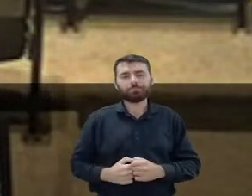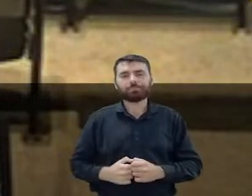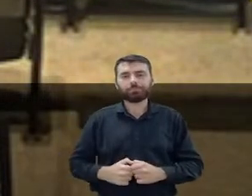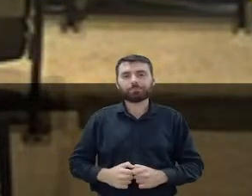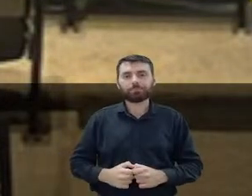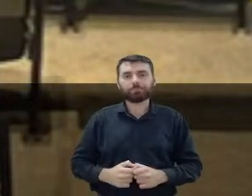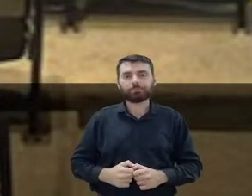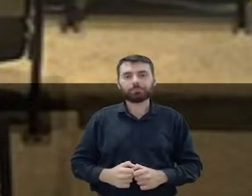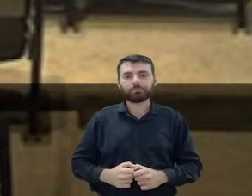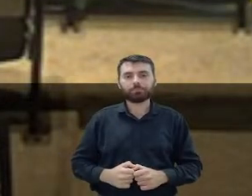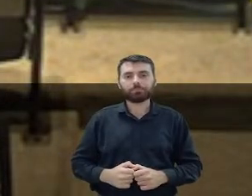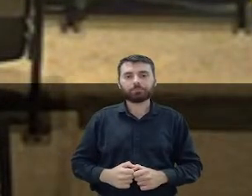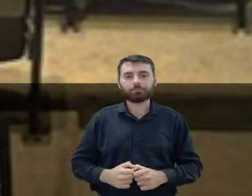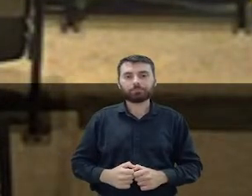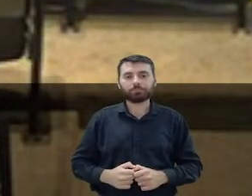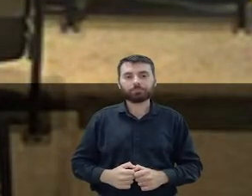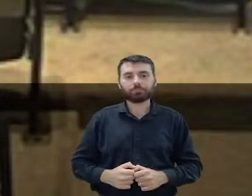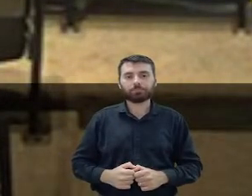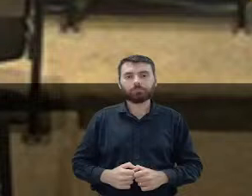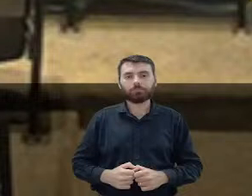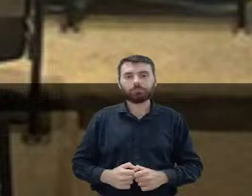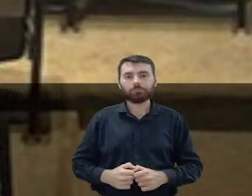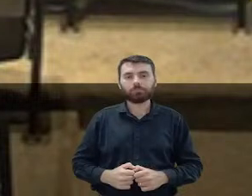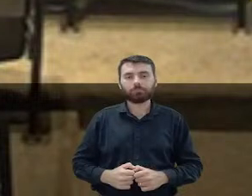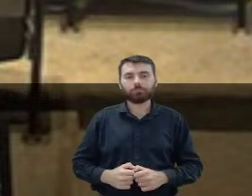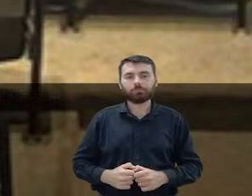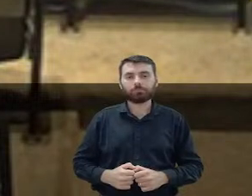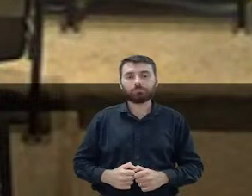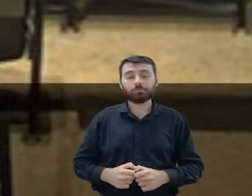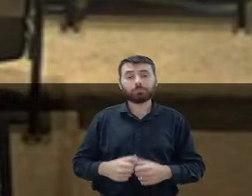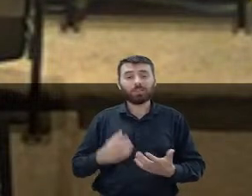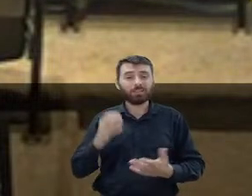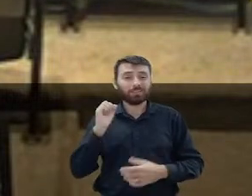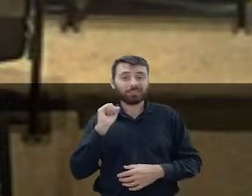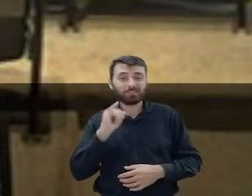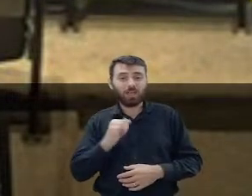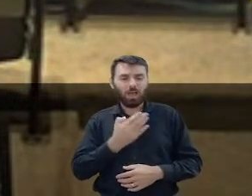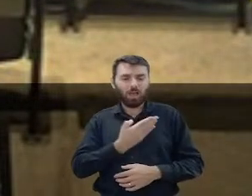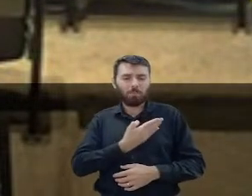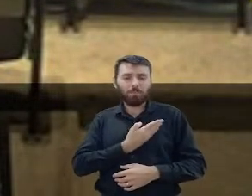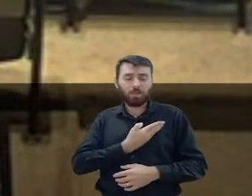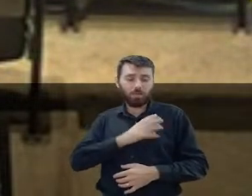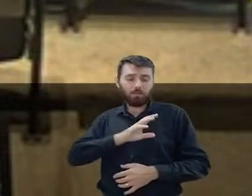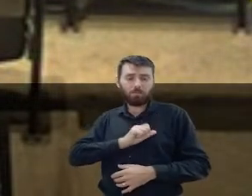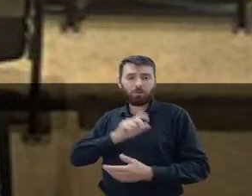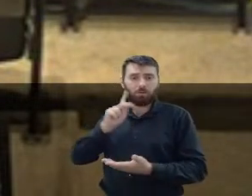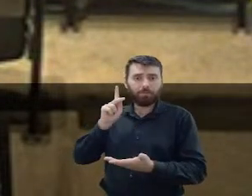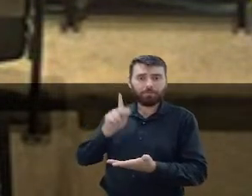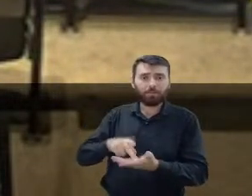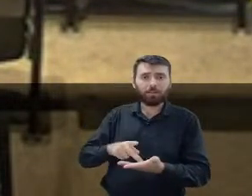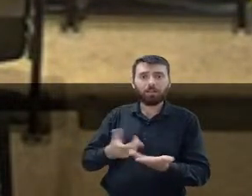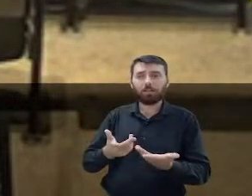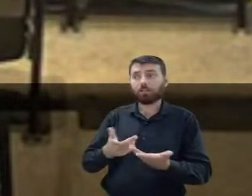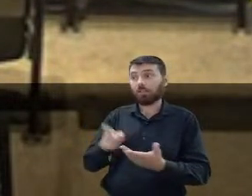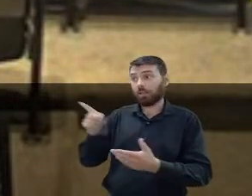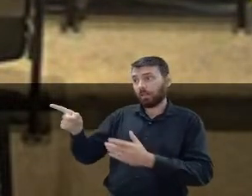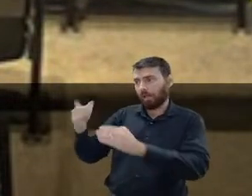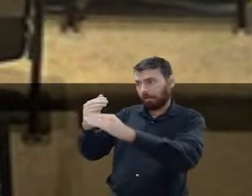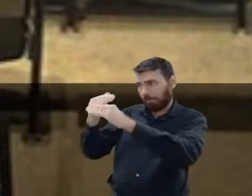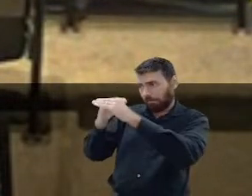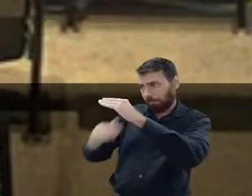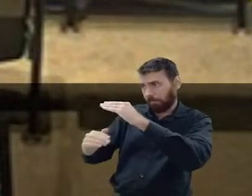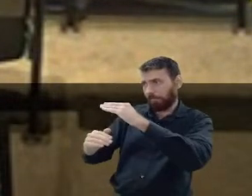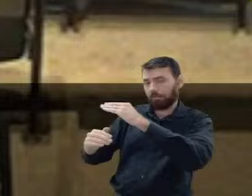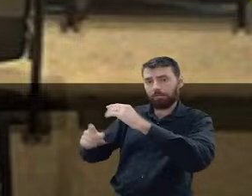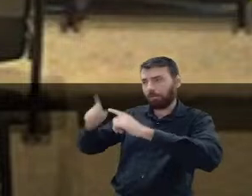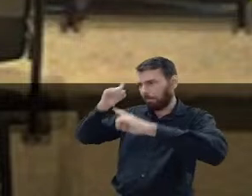Registre-se, ínclitos julgadores, que num relacionamento amoroso verdadeiro não existe poder de mando, de soberania e de subordinação entre